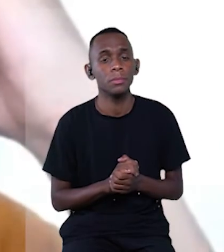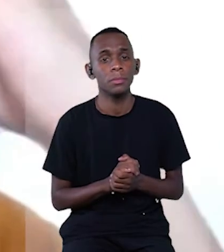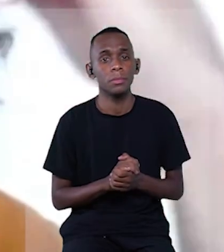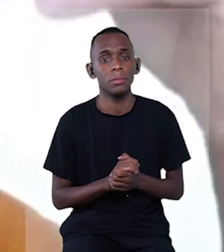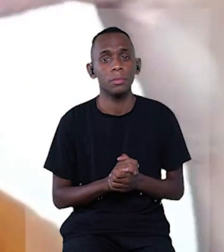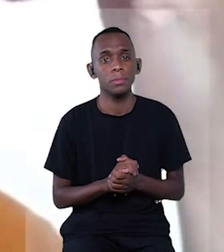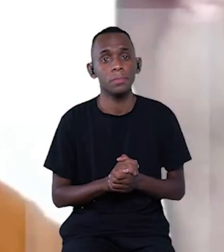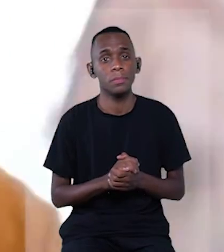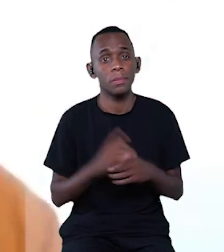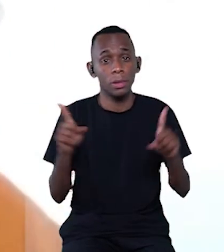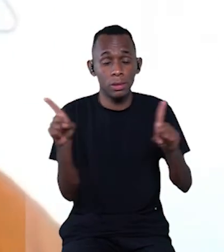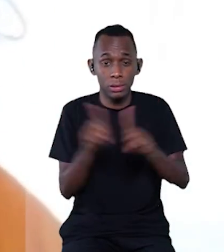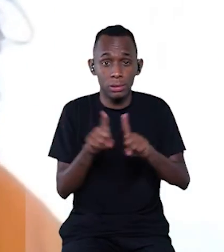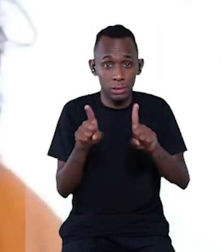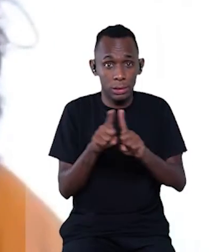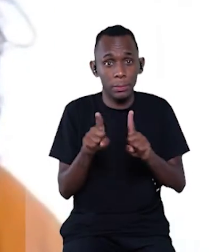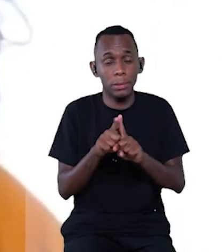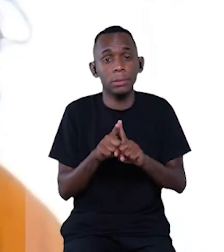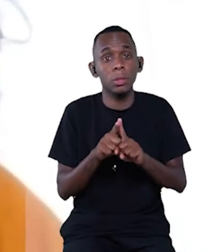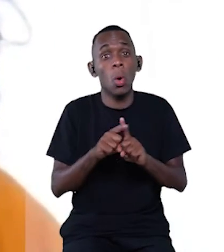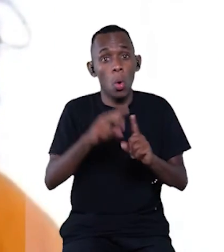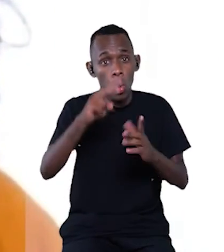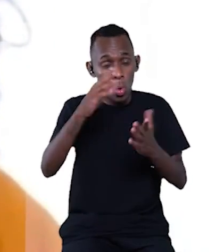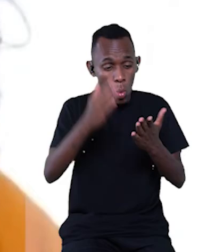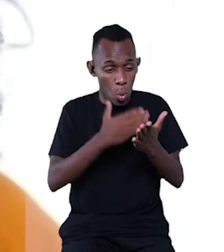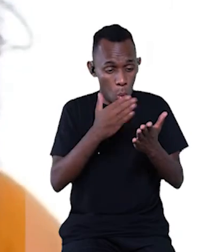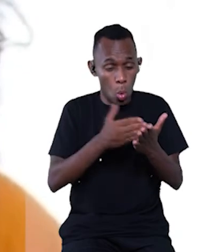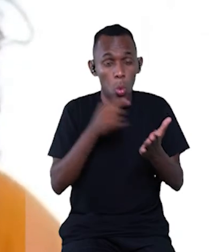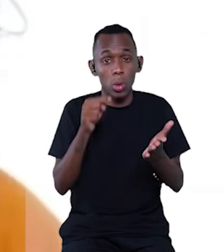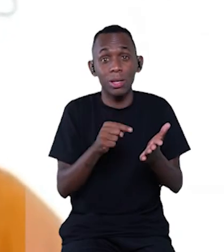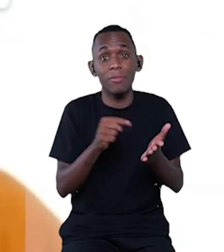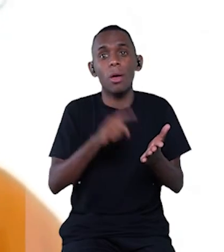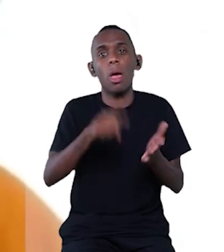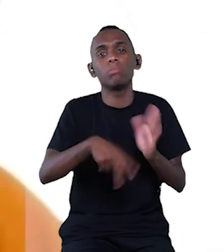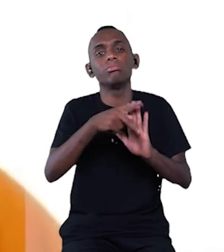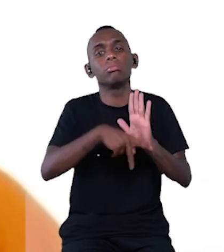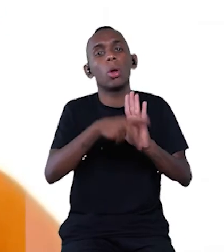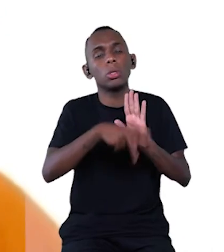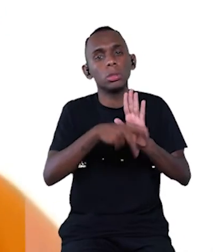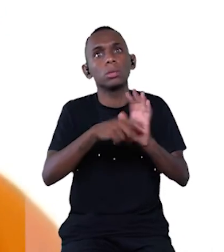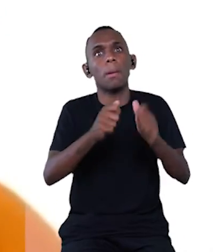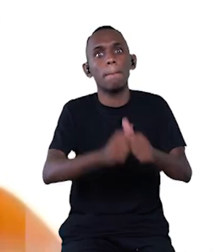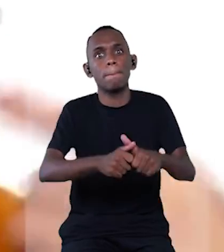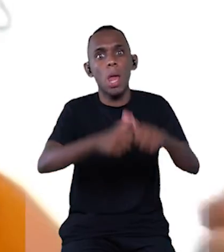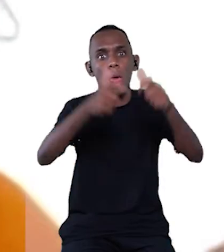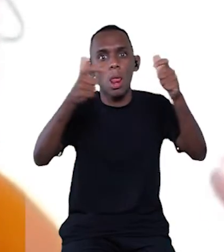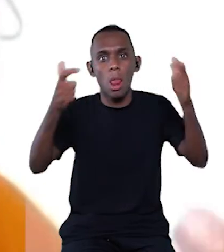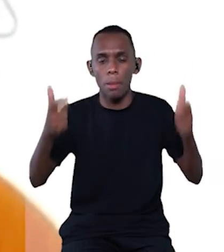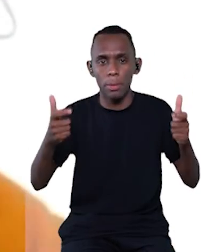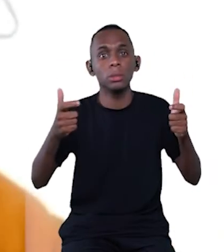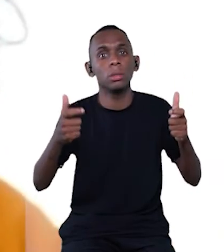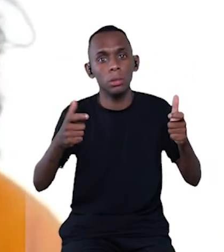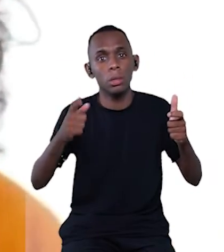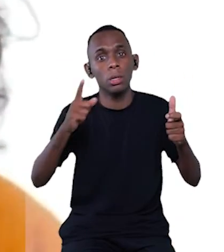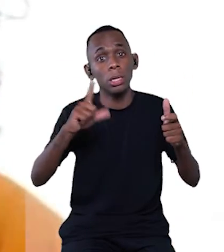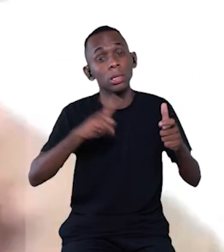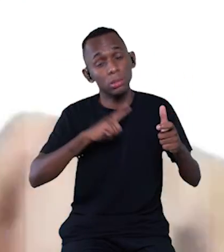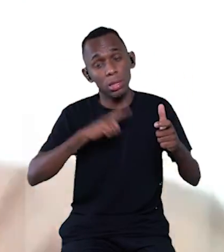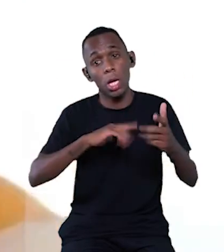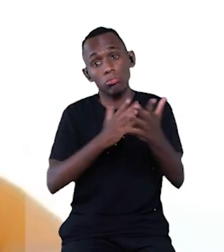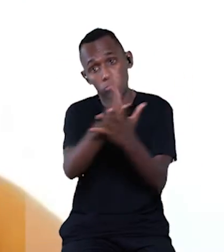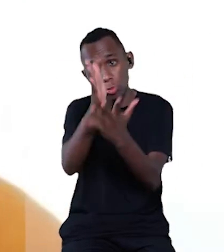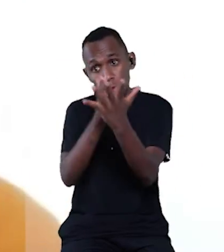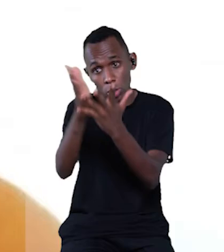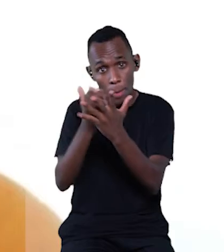E, inclusive, o livro em si é um projeto um pouco maior e tem